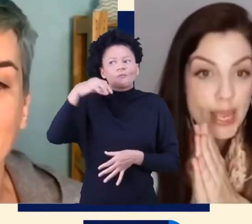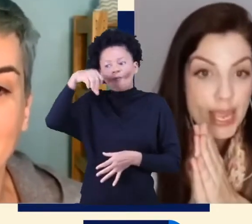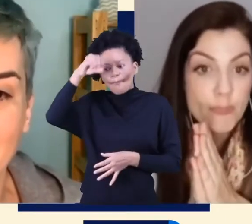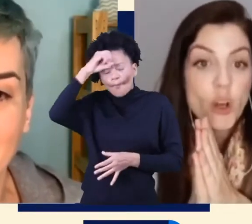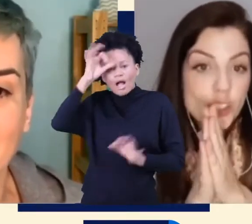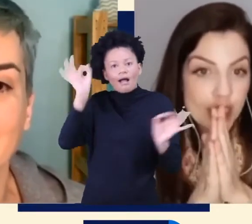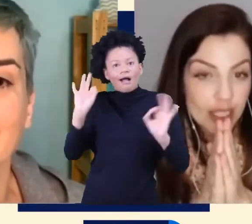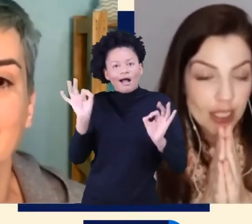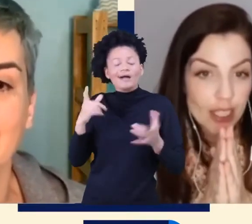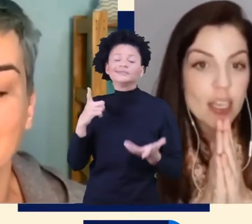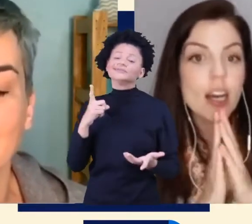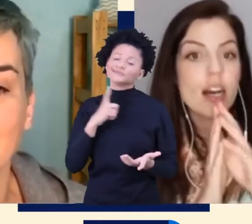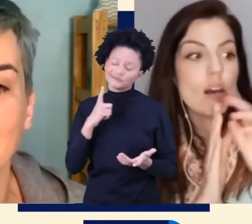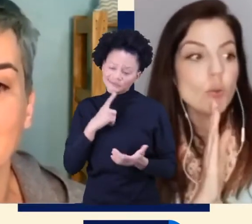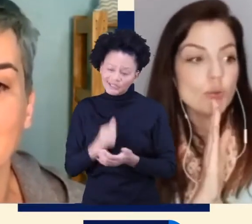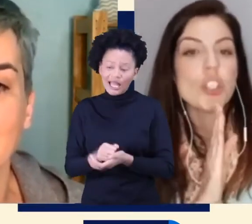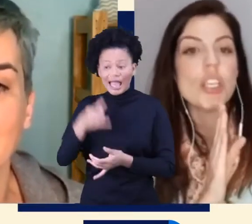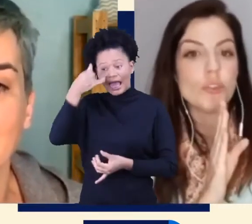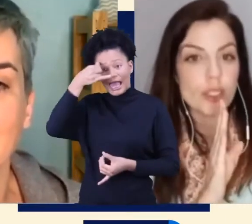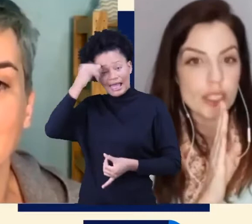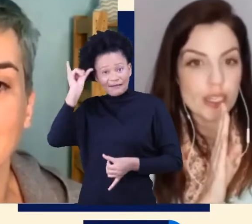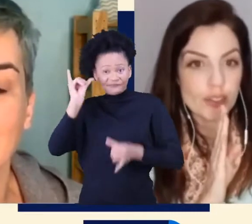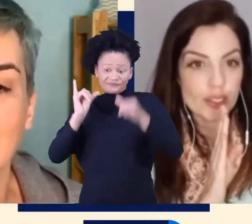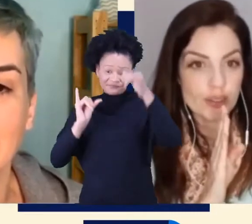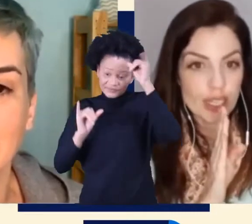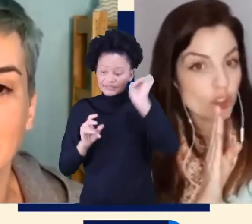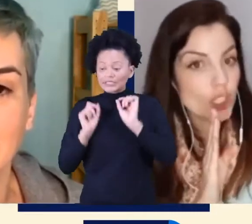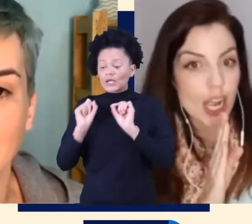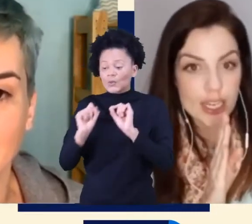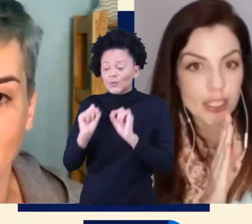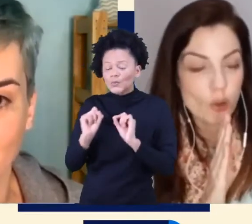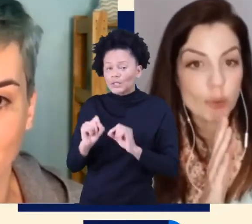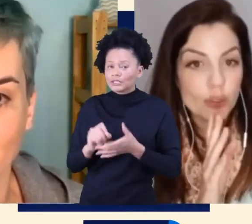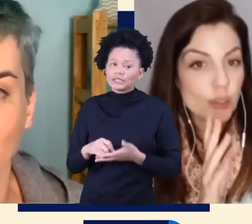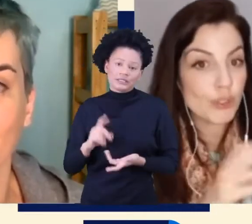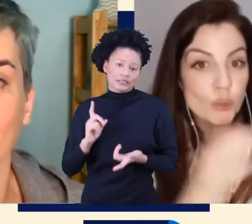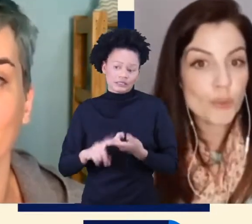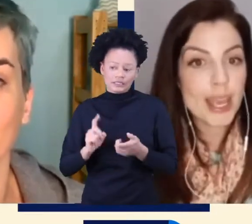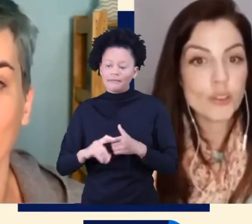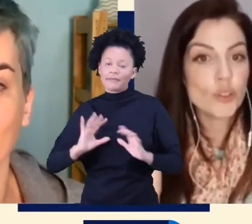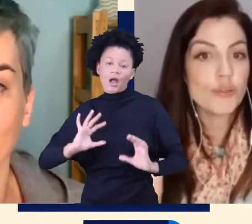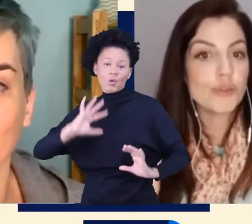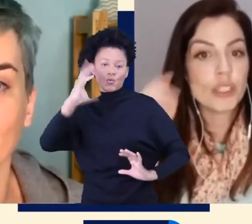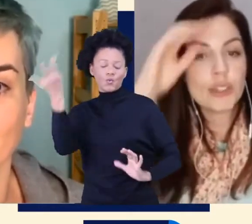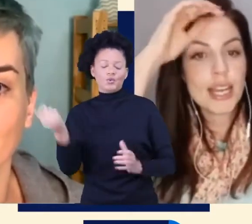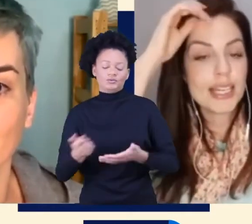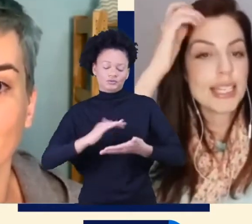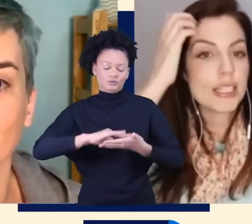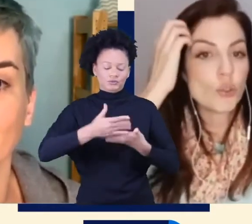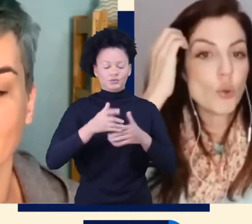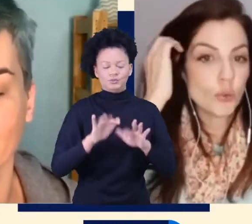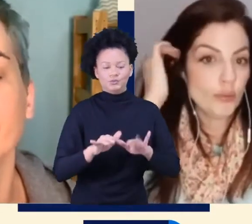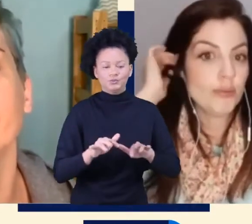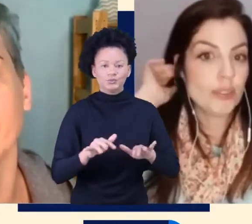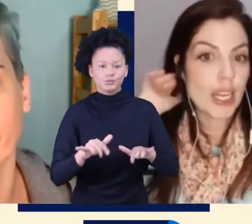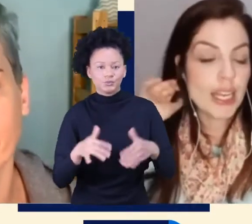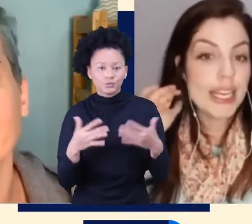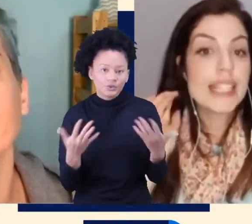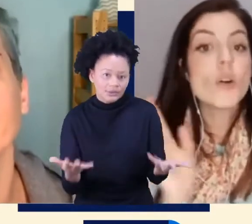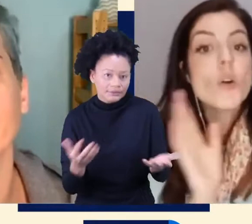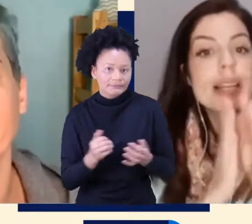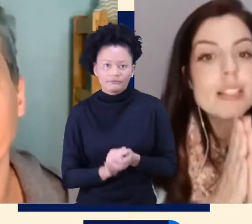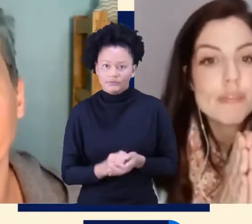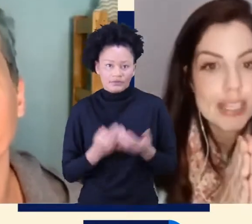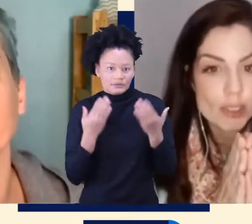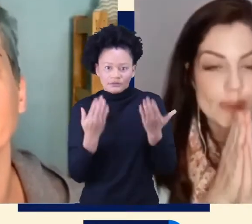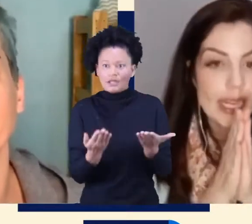prevenir também pode ser que um dia a tua criança dê de cara ali com a pornografia no meio de um vídeo da galinha azul, né?